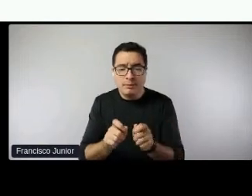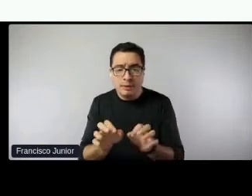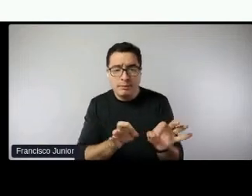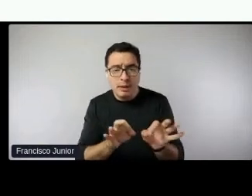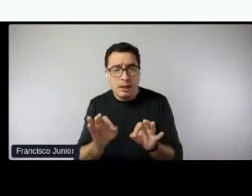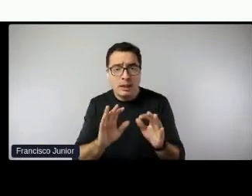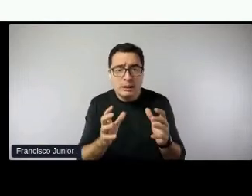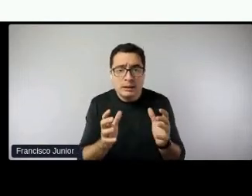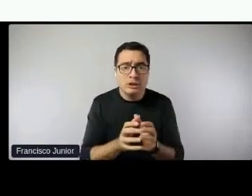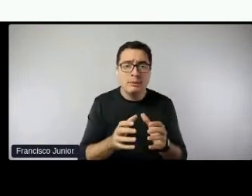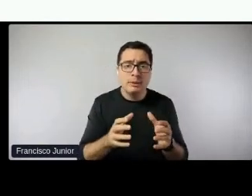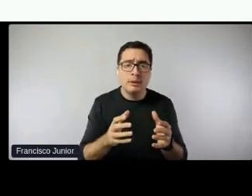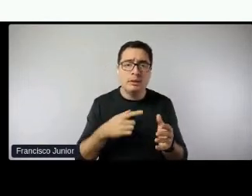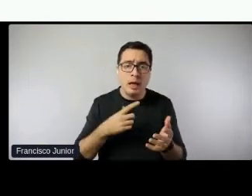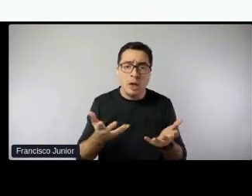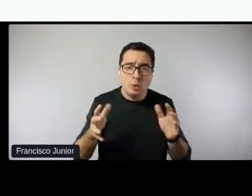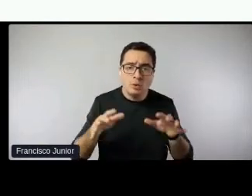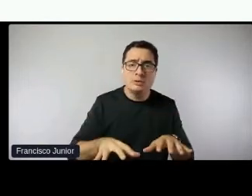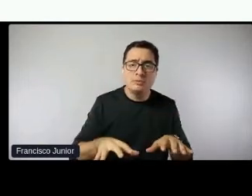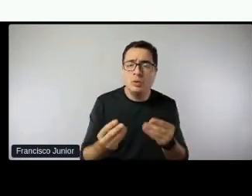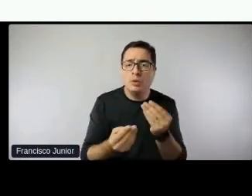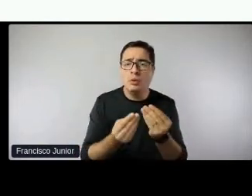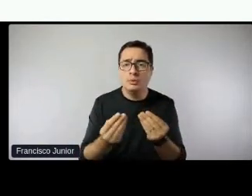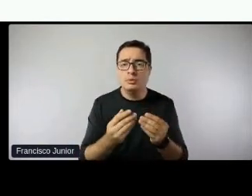time inclusivo, né?